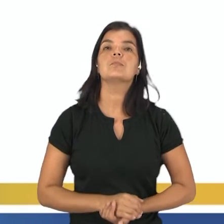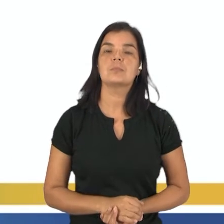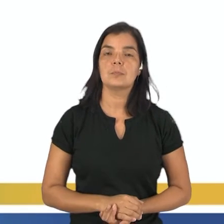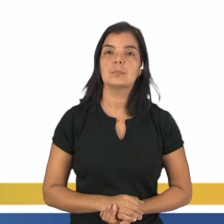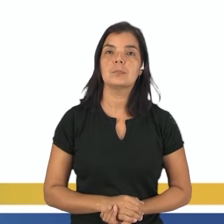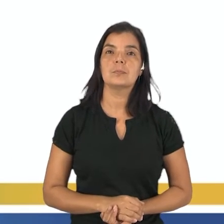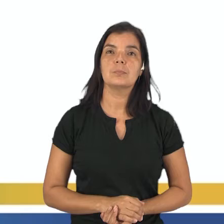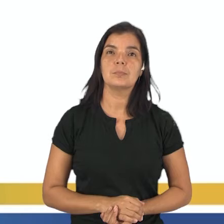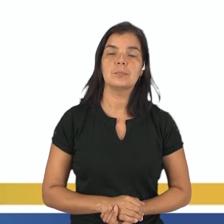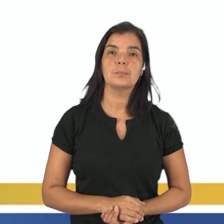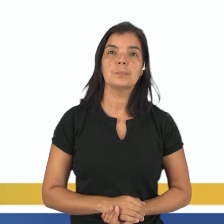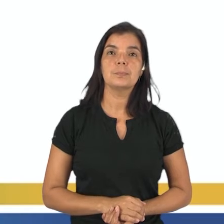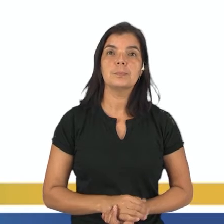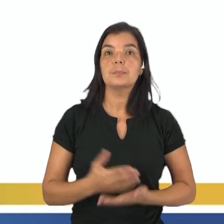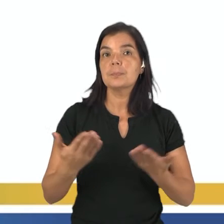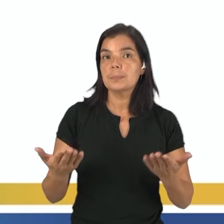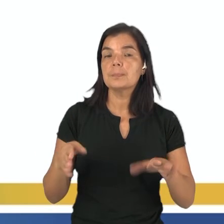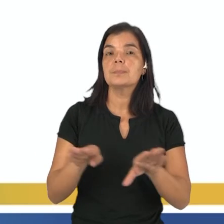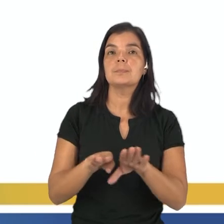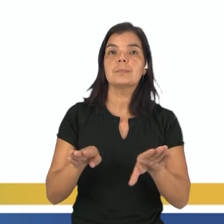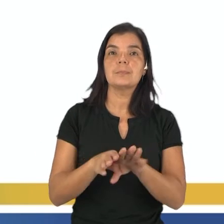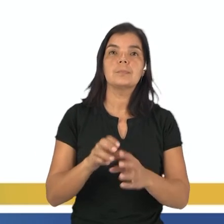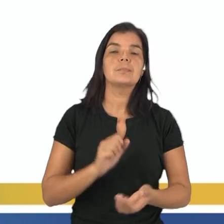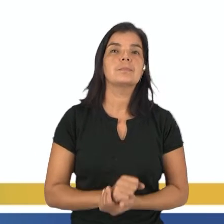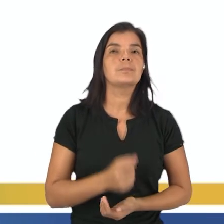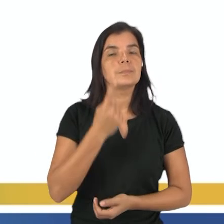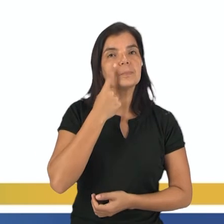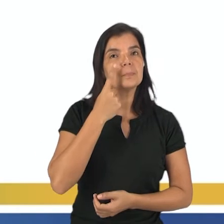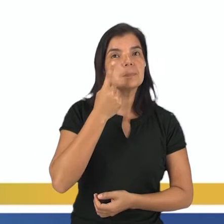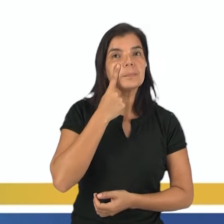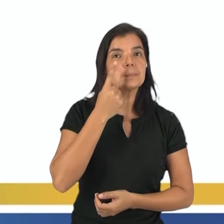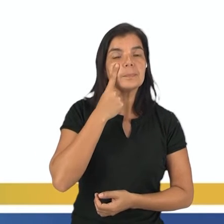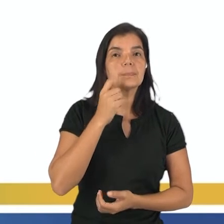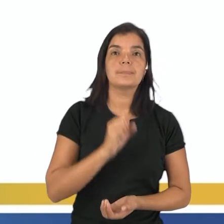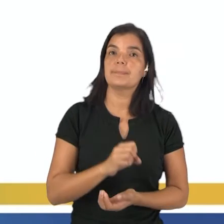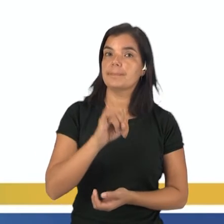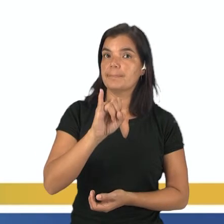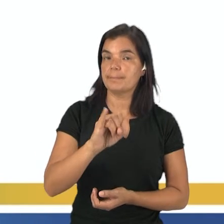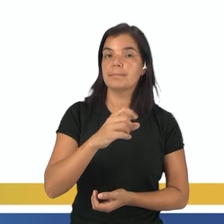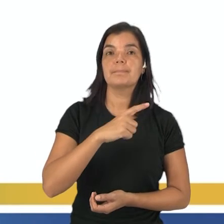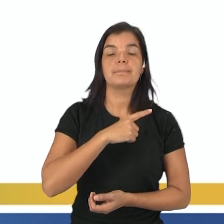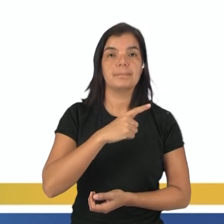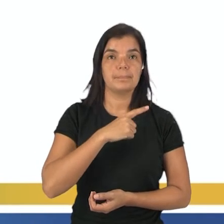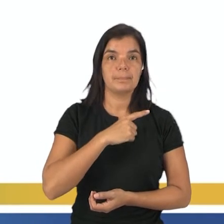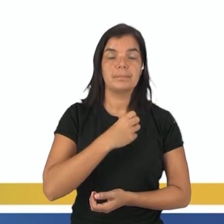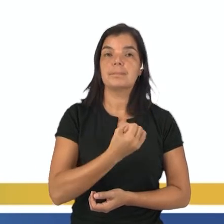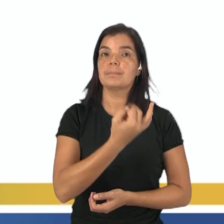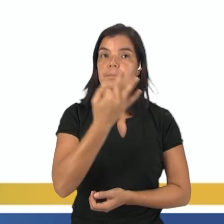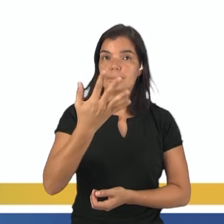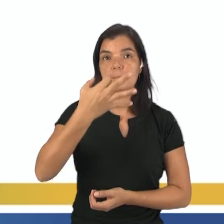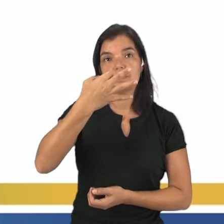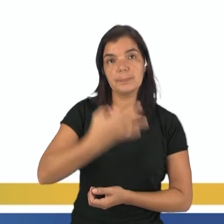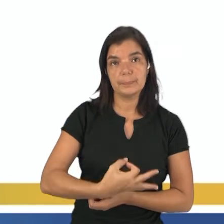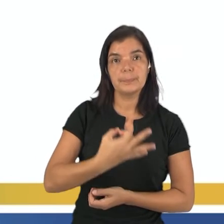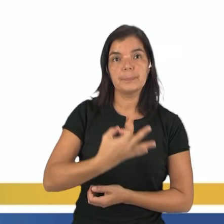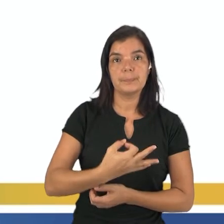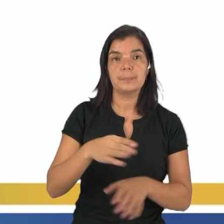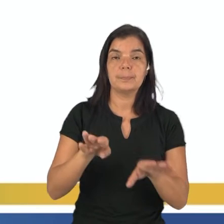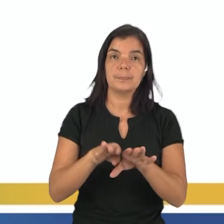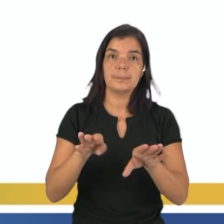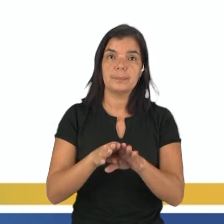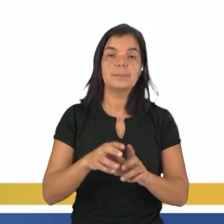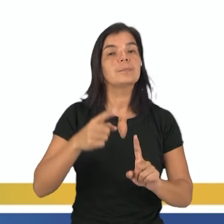prisma hexagonal. Também, além de verificar se nós contamos certo esse número de faces,